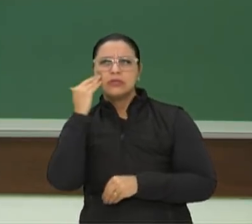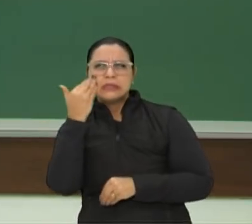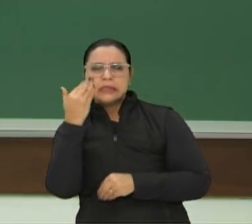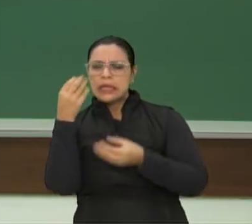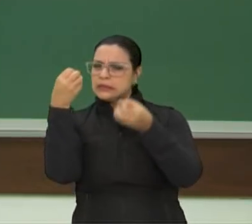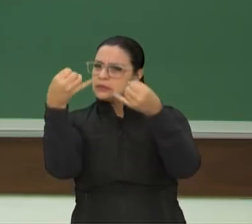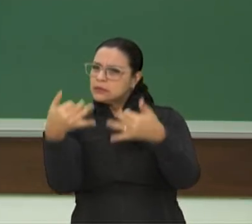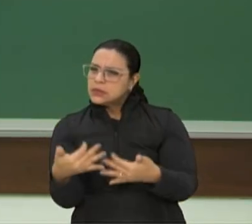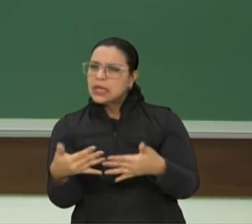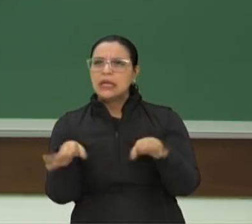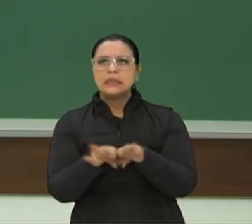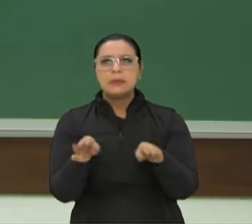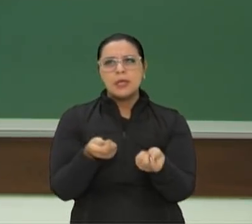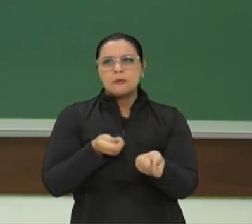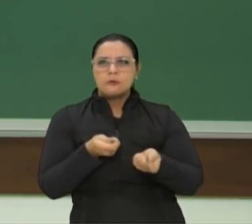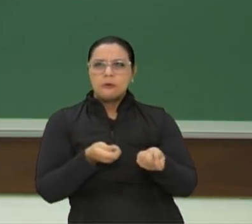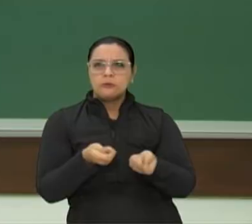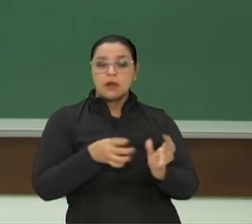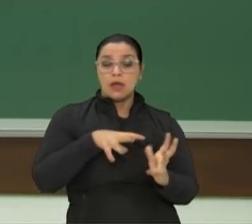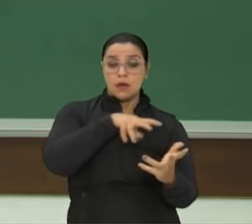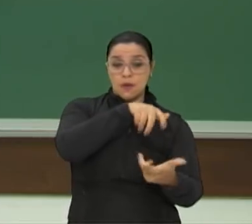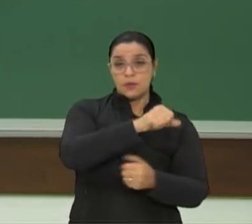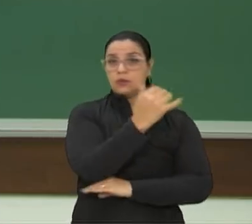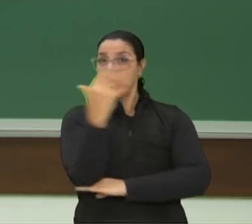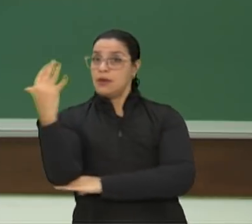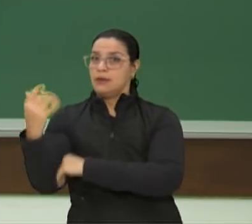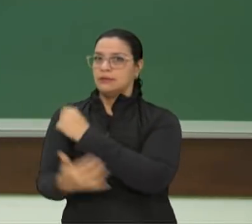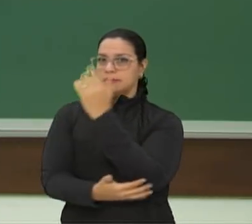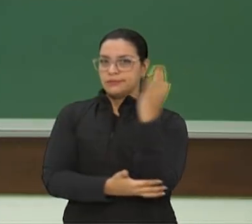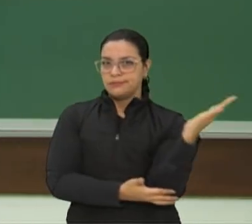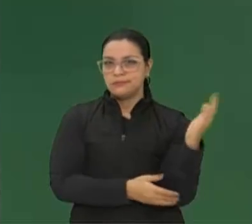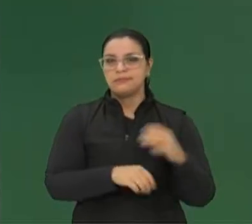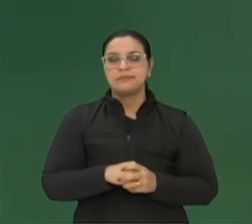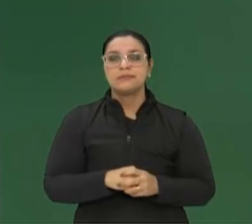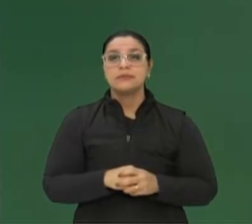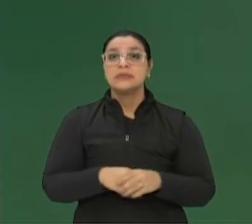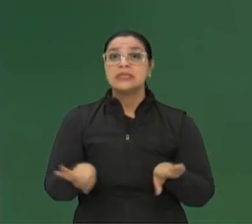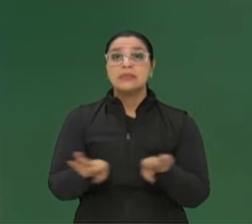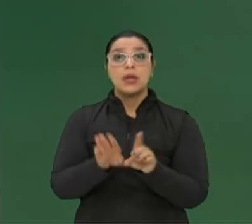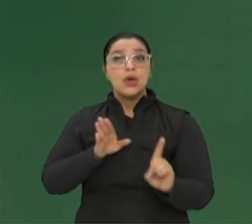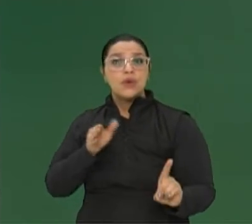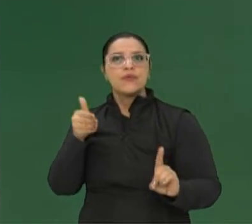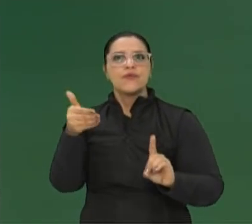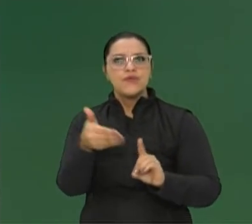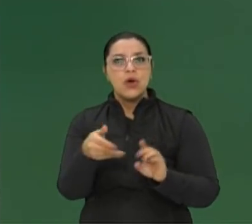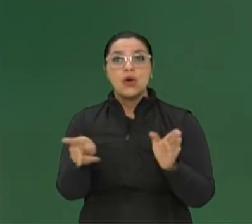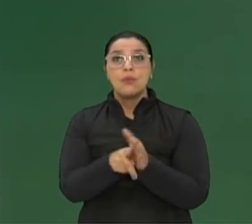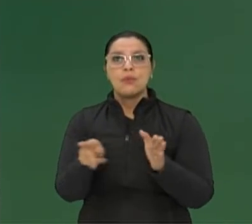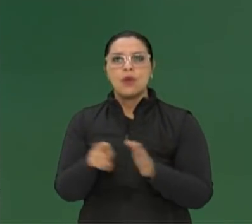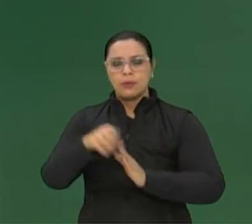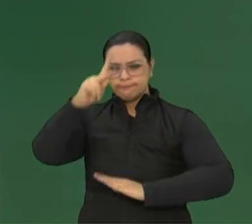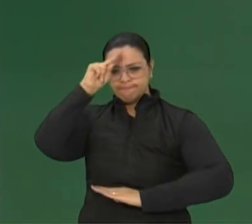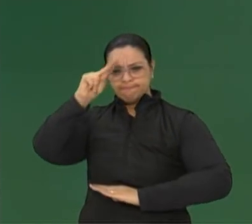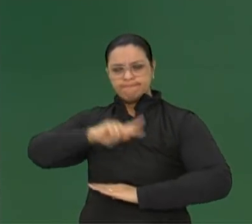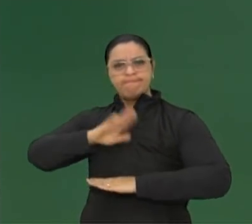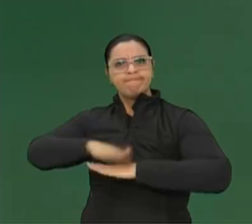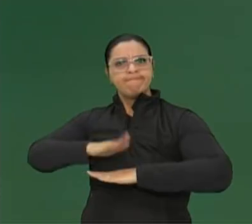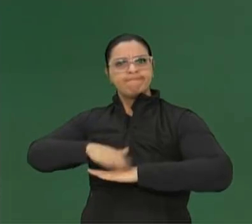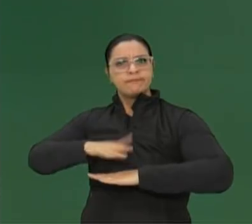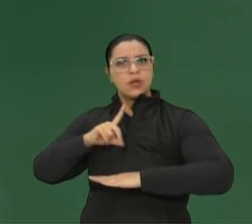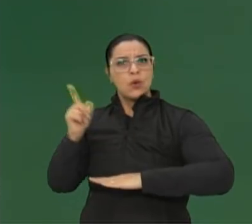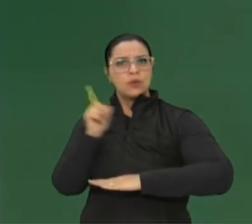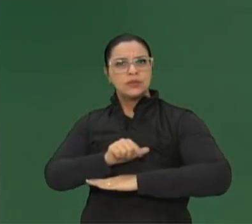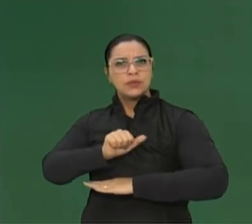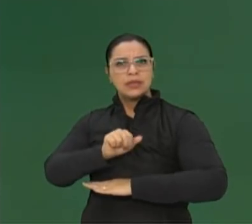compreender, explicar e controlar o mundo e a natureza. A concentração na autonomia do ser humano, né? O